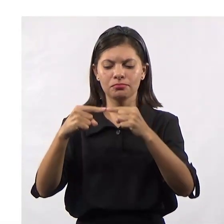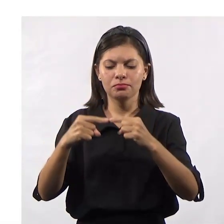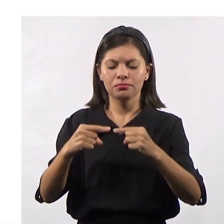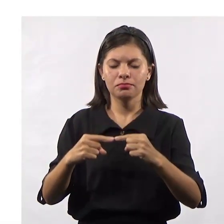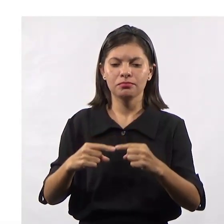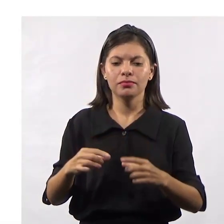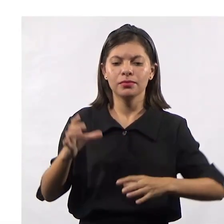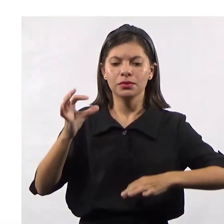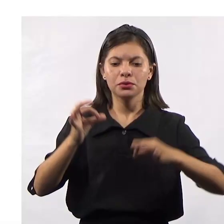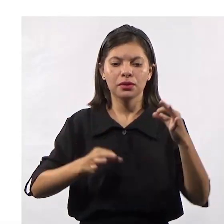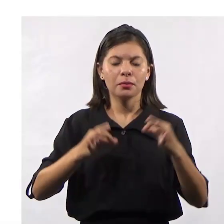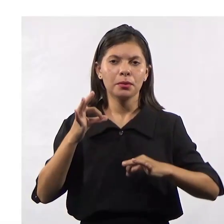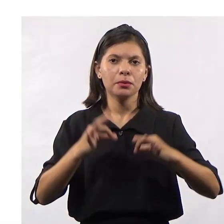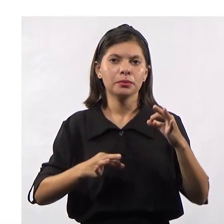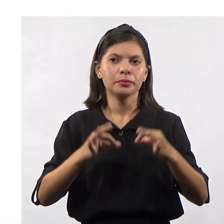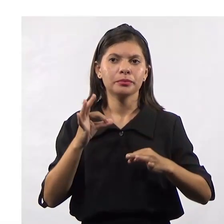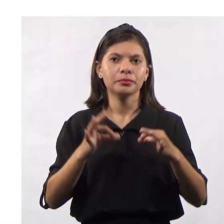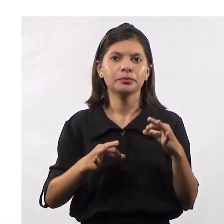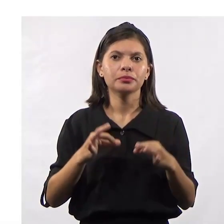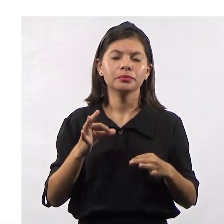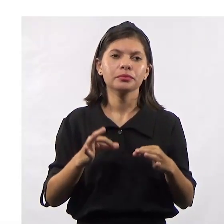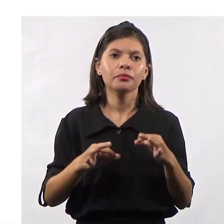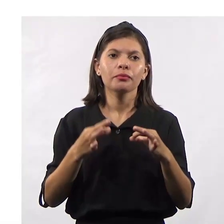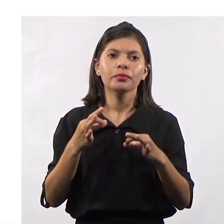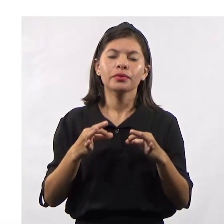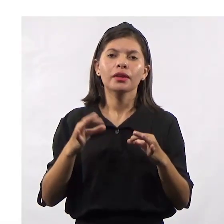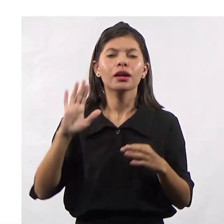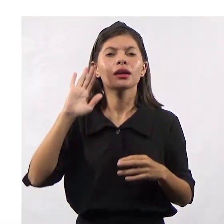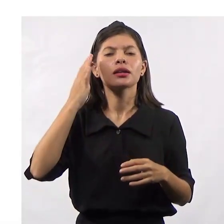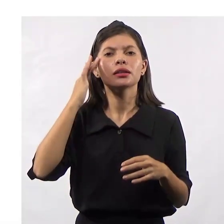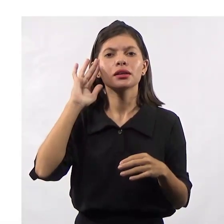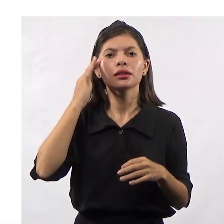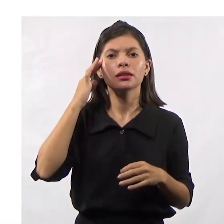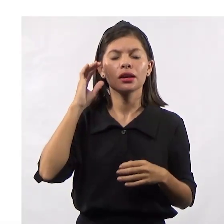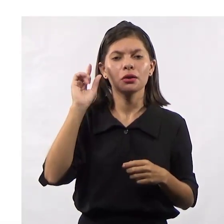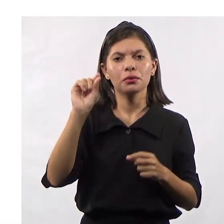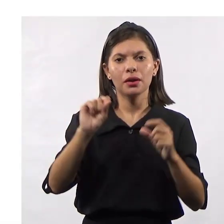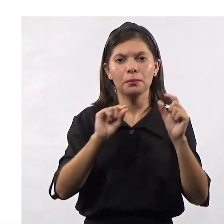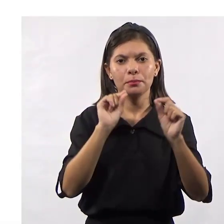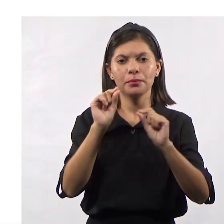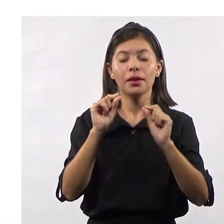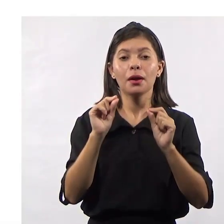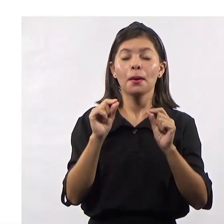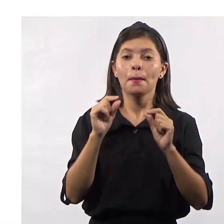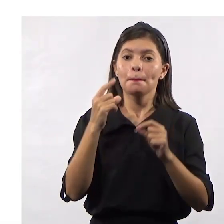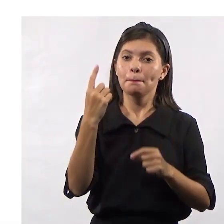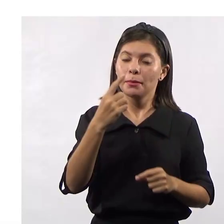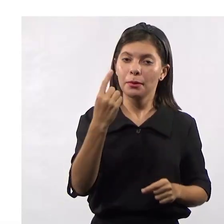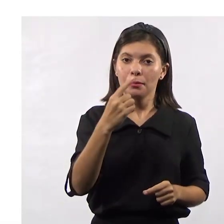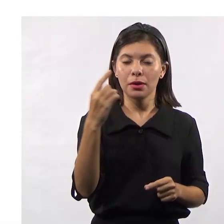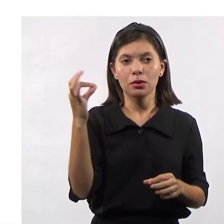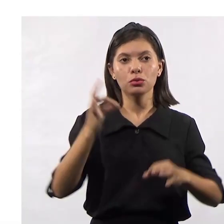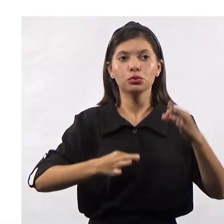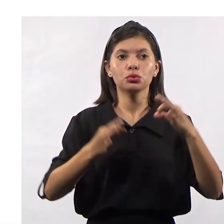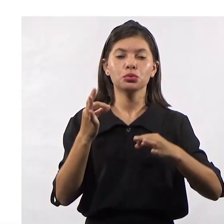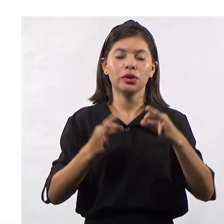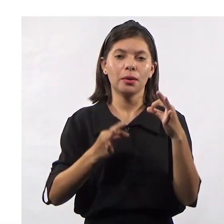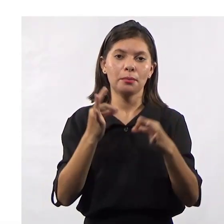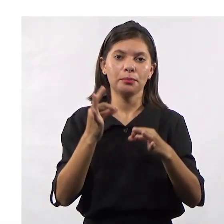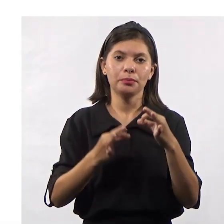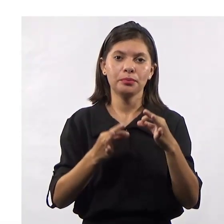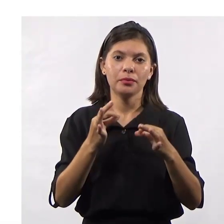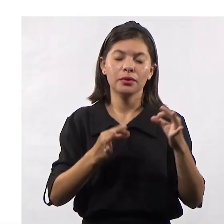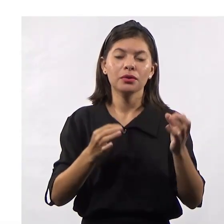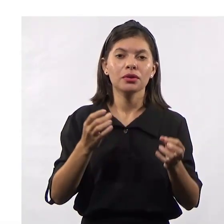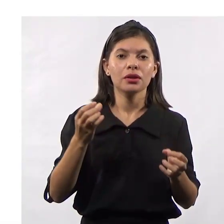julgamento, né? Mas aqui a gente tem que entender que primeiro a gente julga e que de